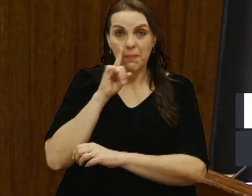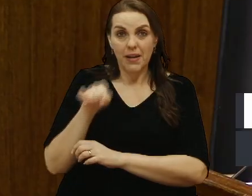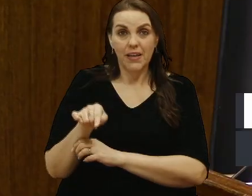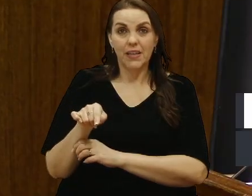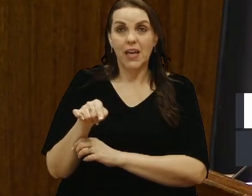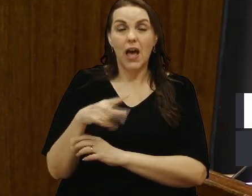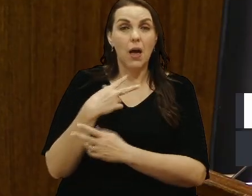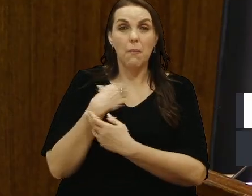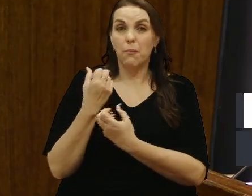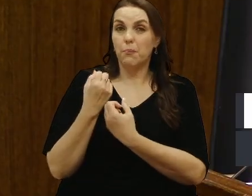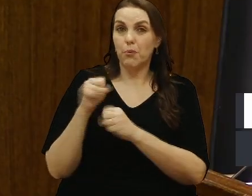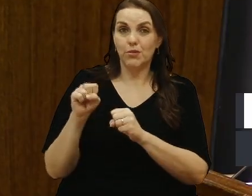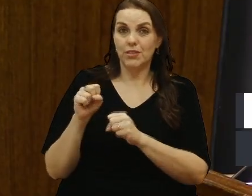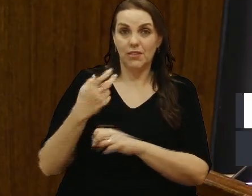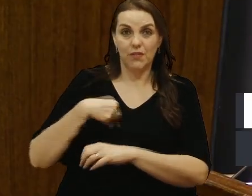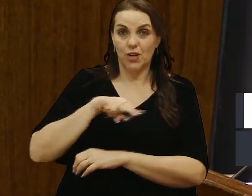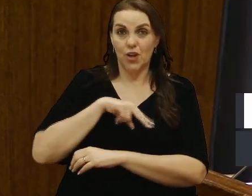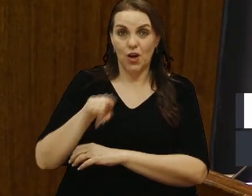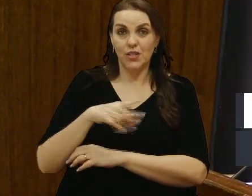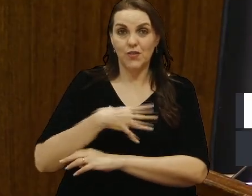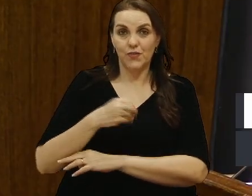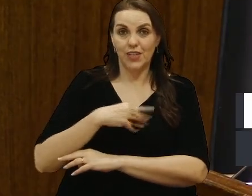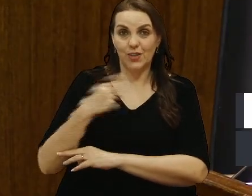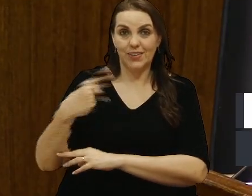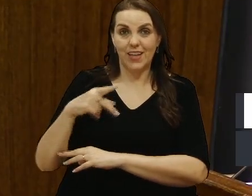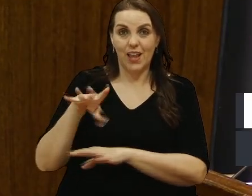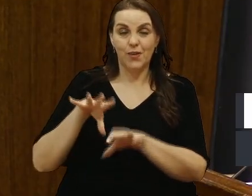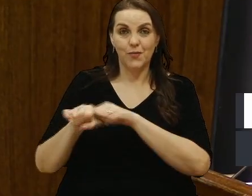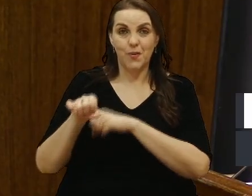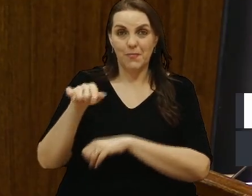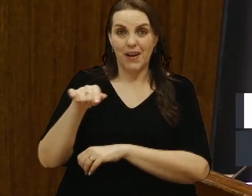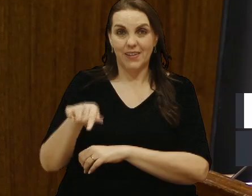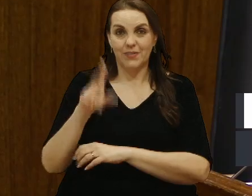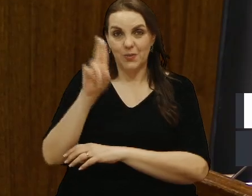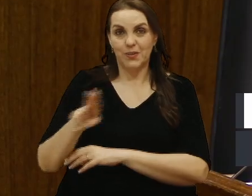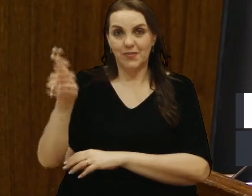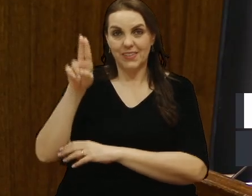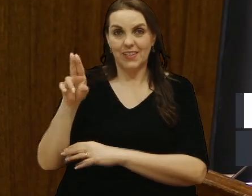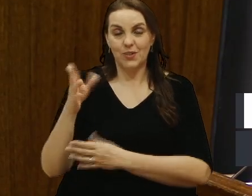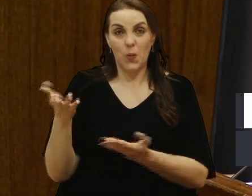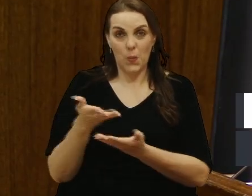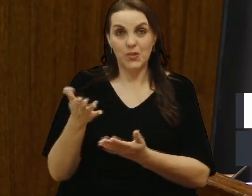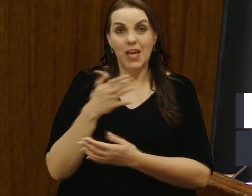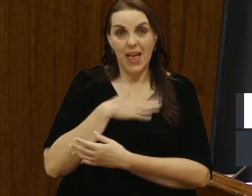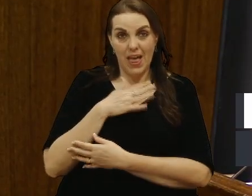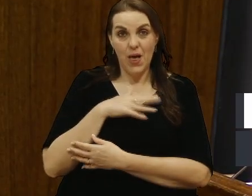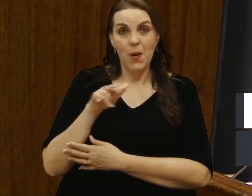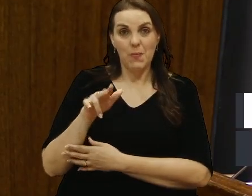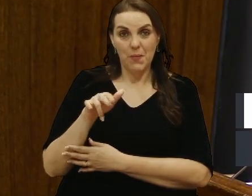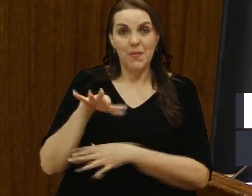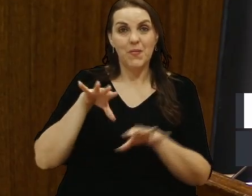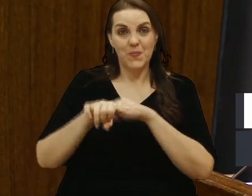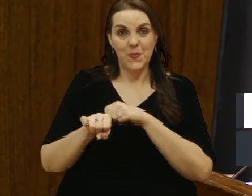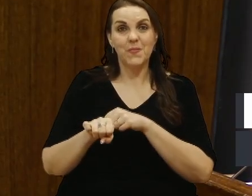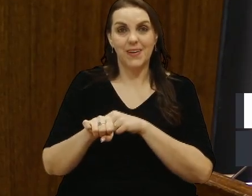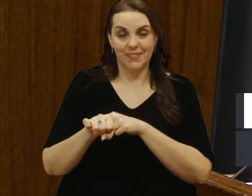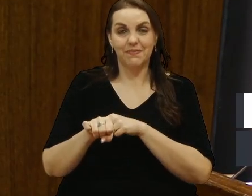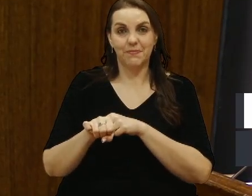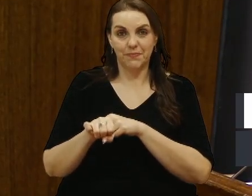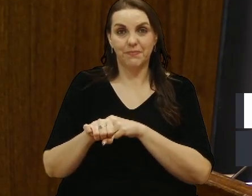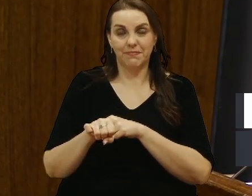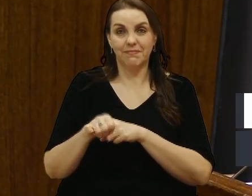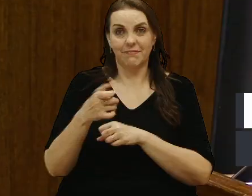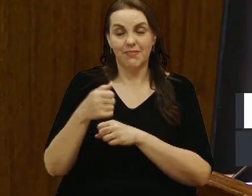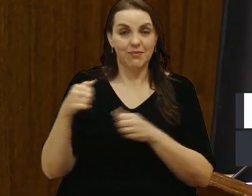fosse impossível para nós, os filhos dela, se formarem na universidade. Hoje eu e minha irmã somos formados, né? Eu e meus irmãos